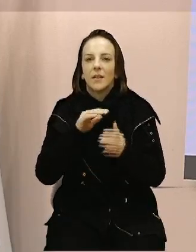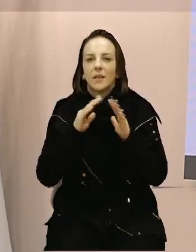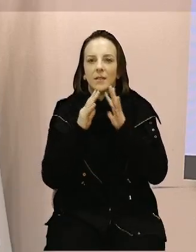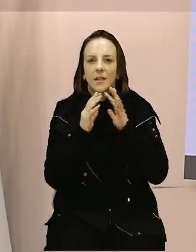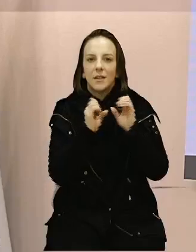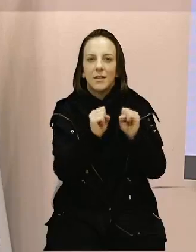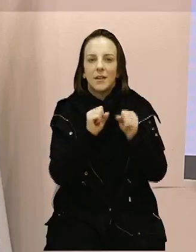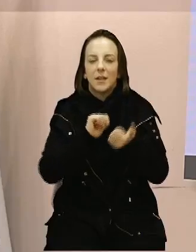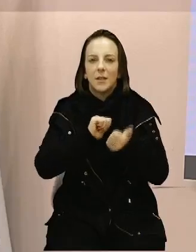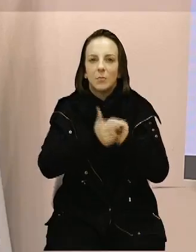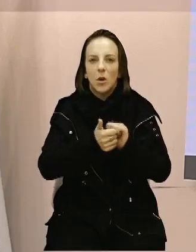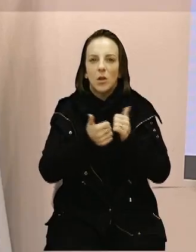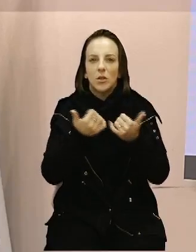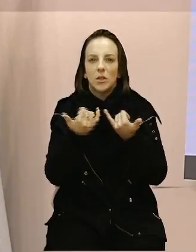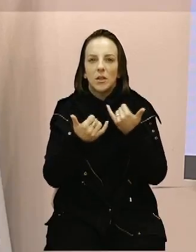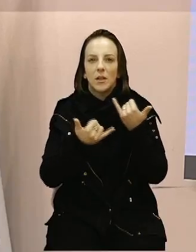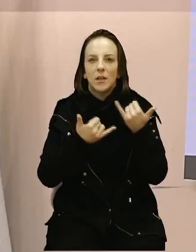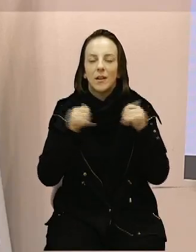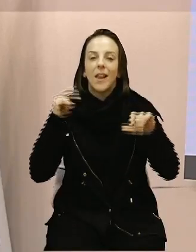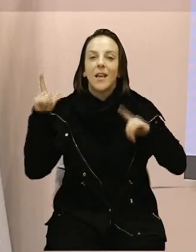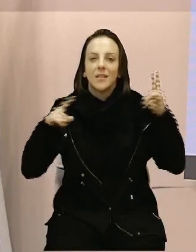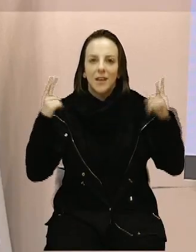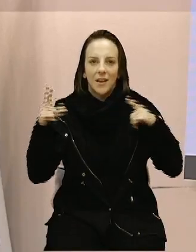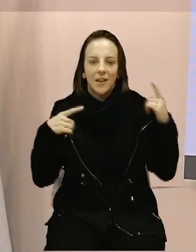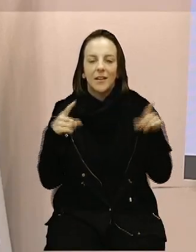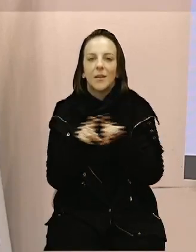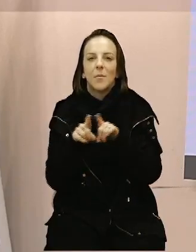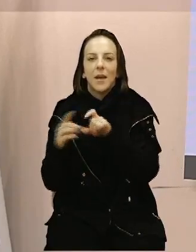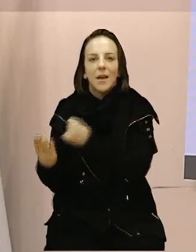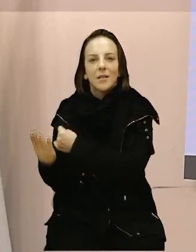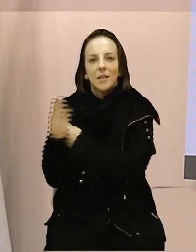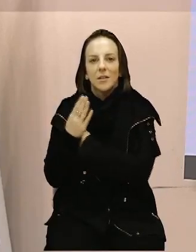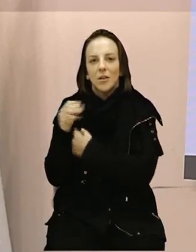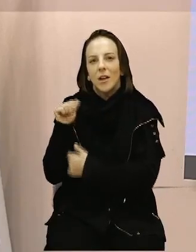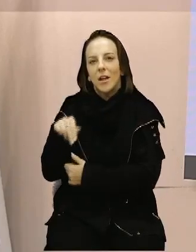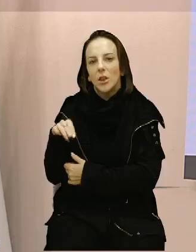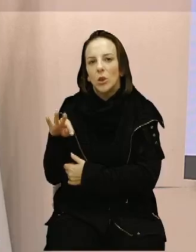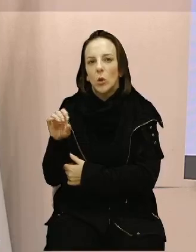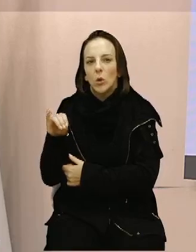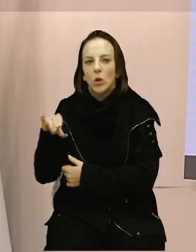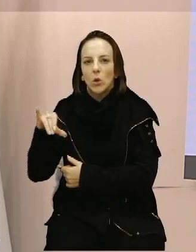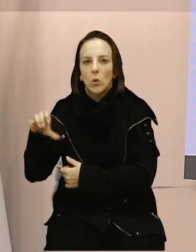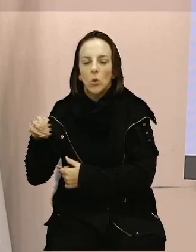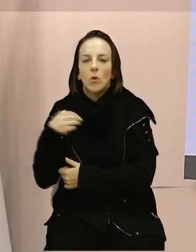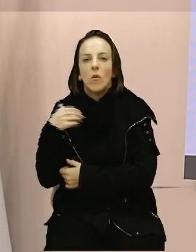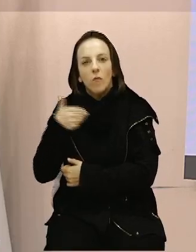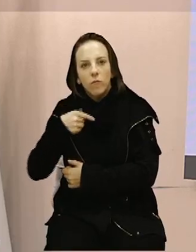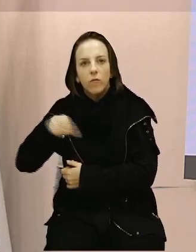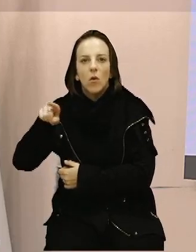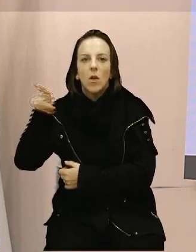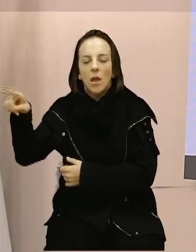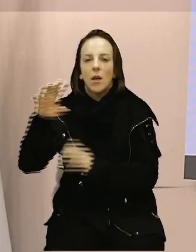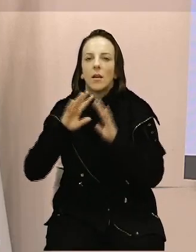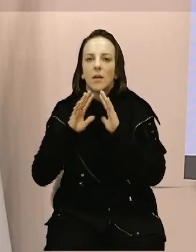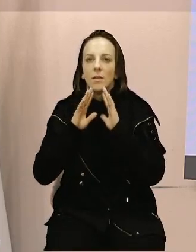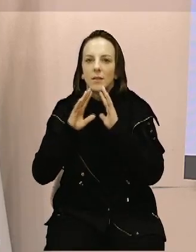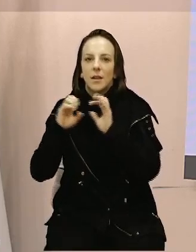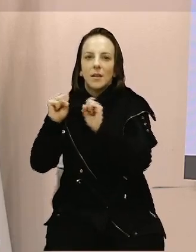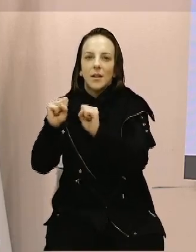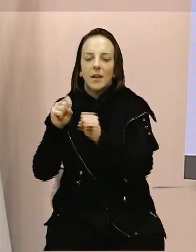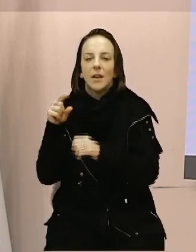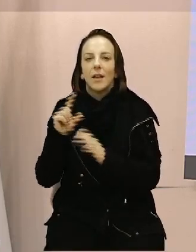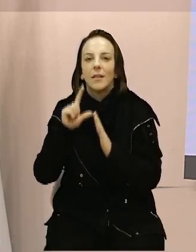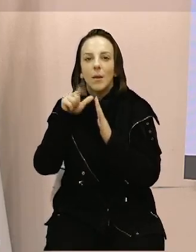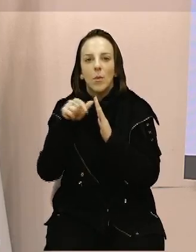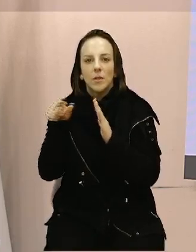seu assessor, o Antônio Pescador, do qual a gente fez a indicação que foi lá para a Secretaria de Esporte e Lazer, e após o mesmo fez